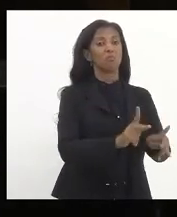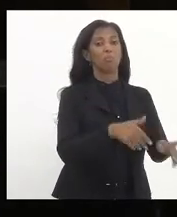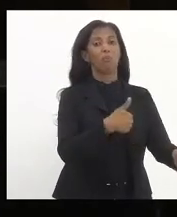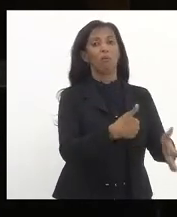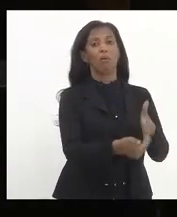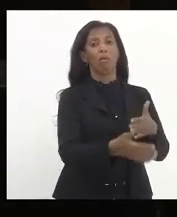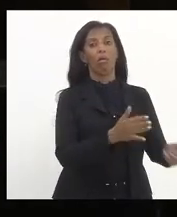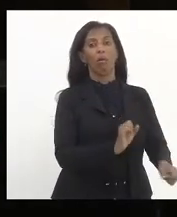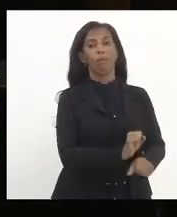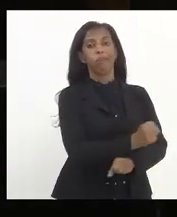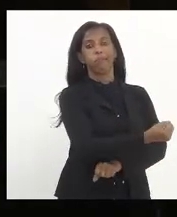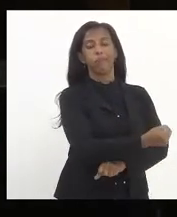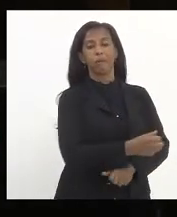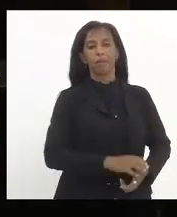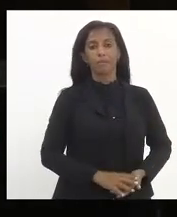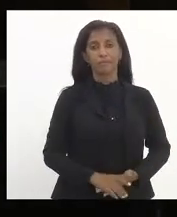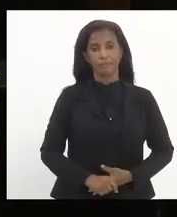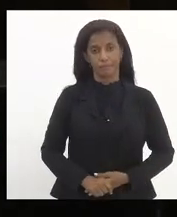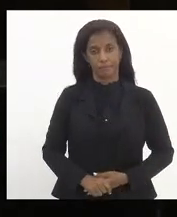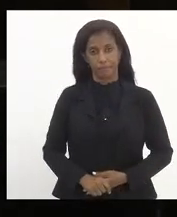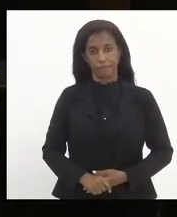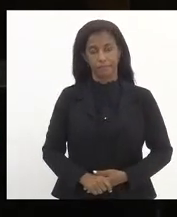exploda.